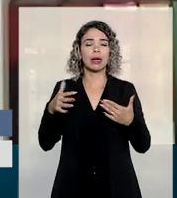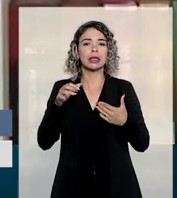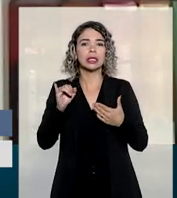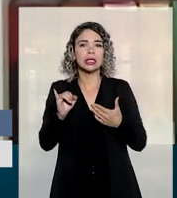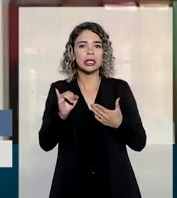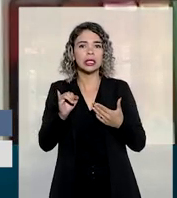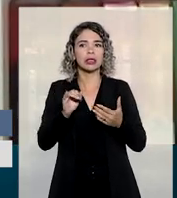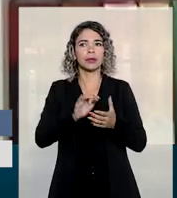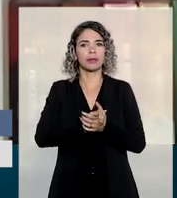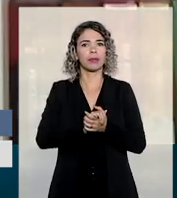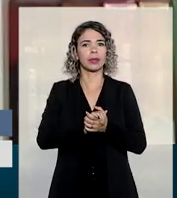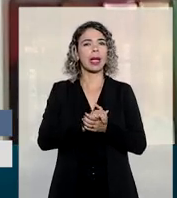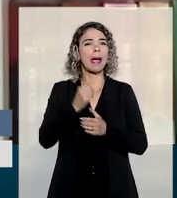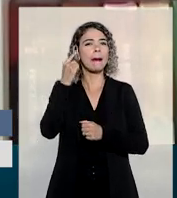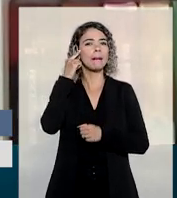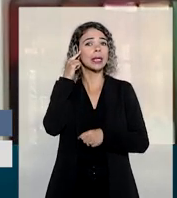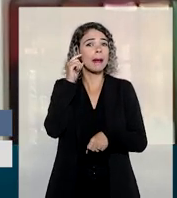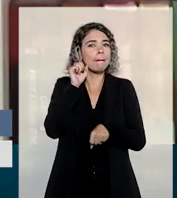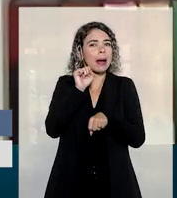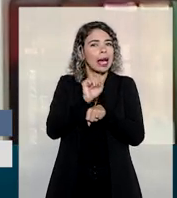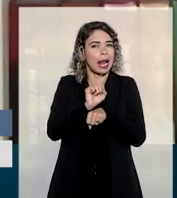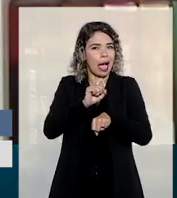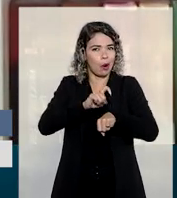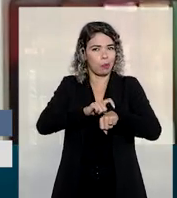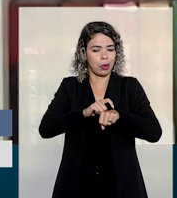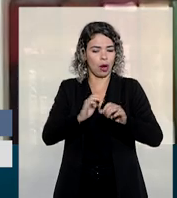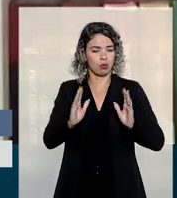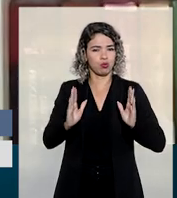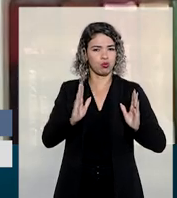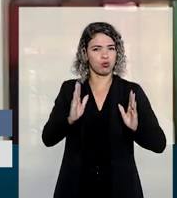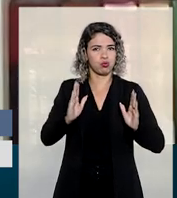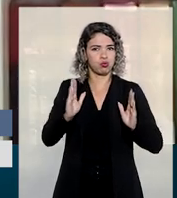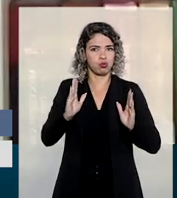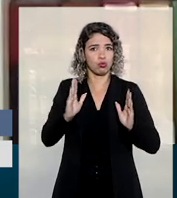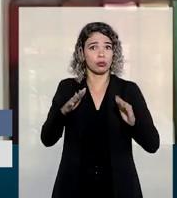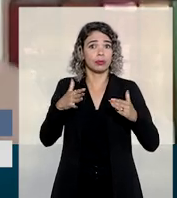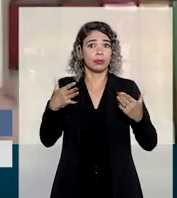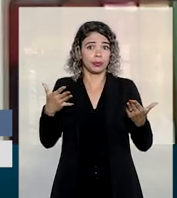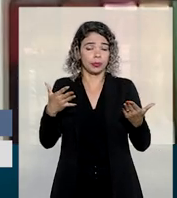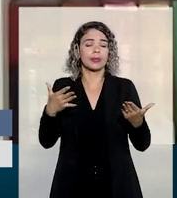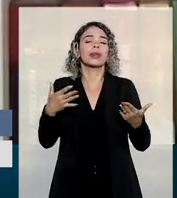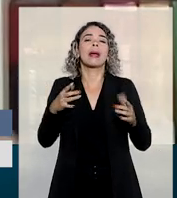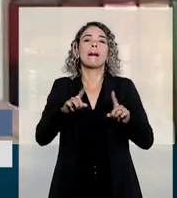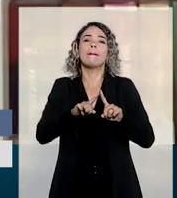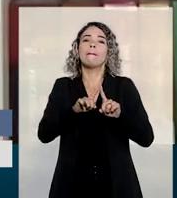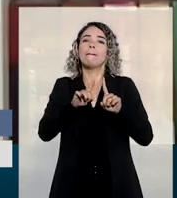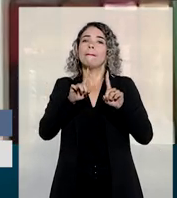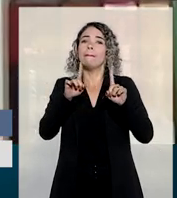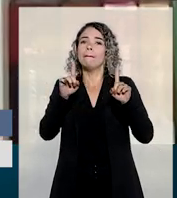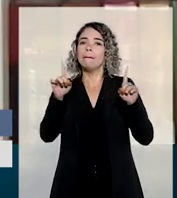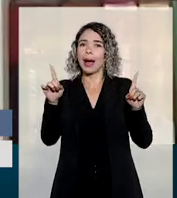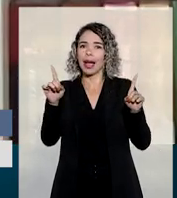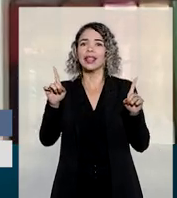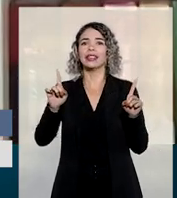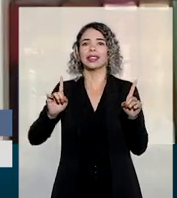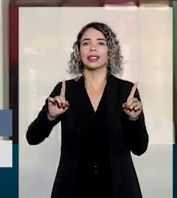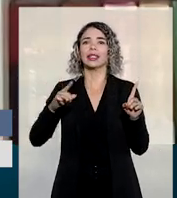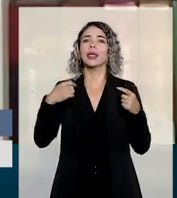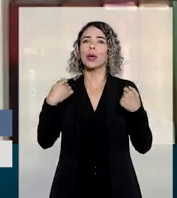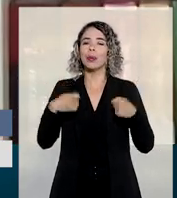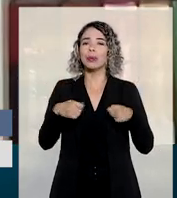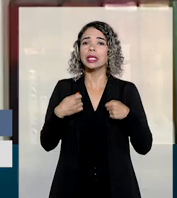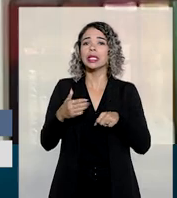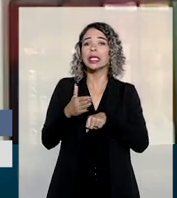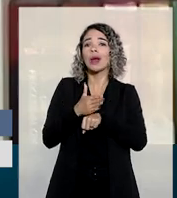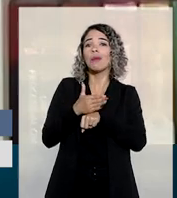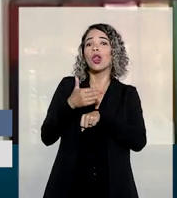se considerar a interrupção do prazo nesse sentido ainda precisa ser